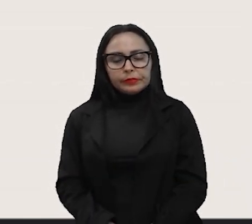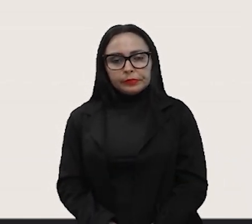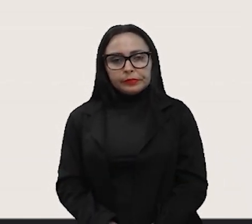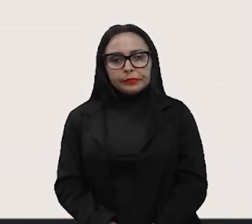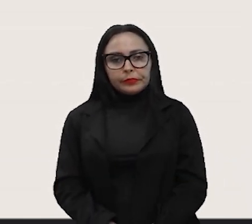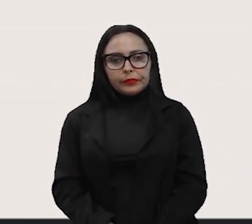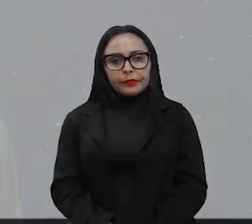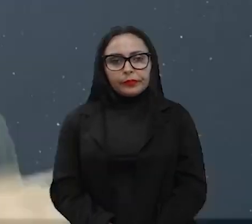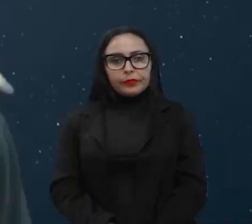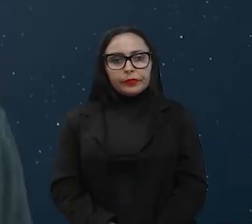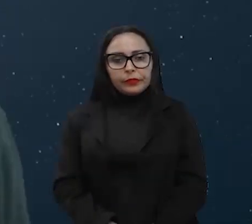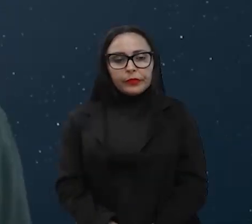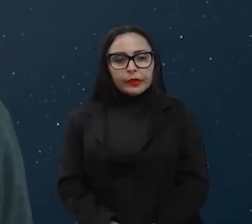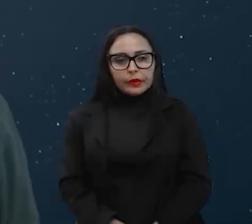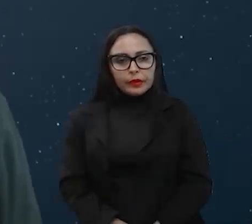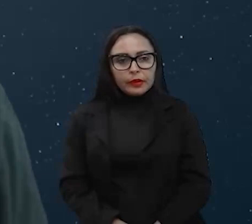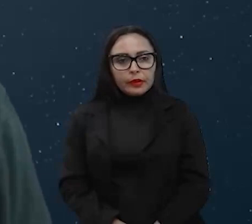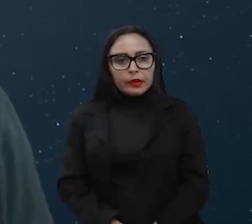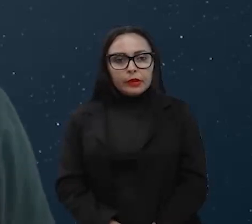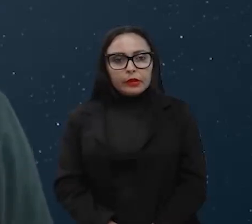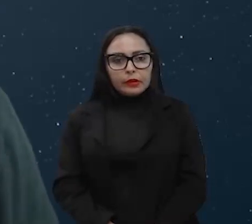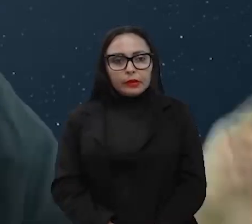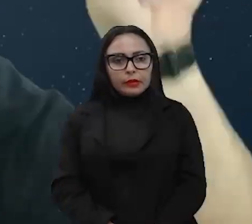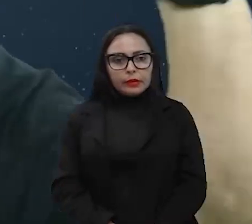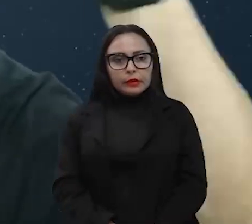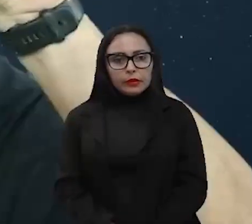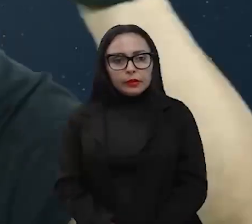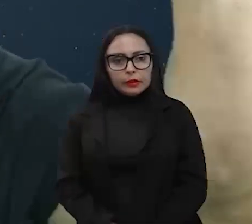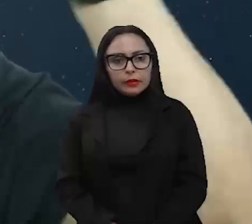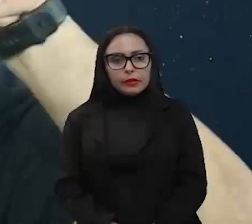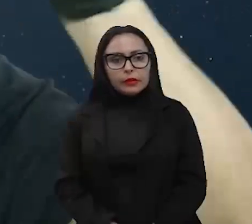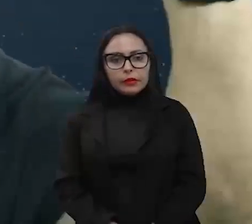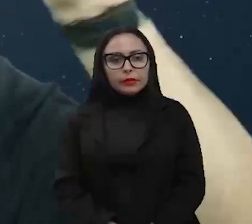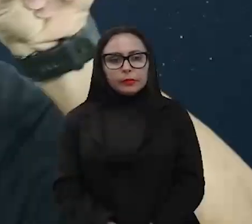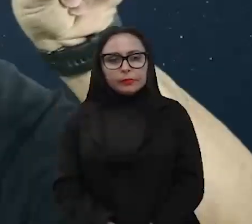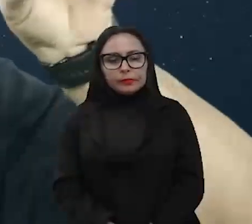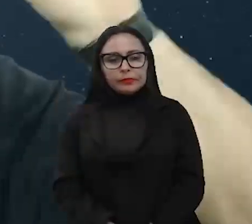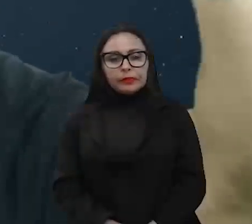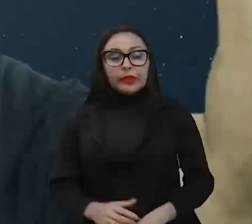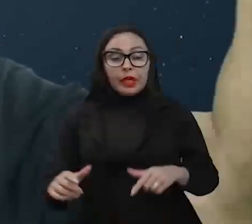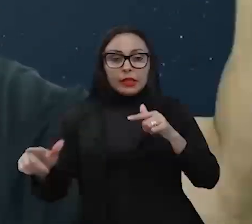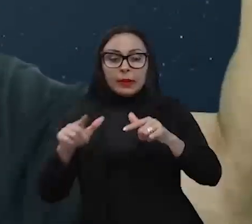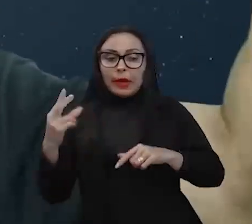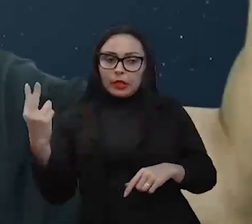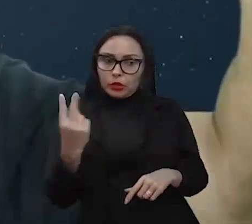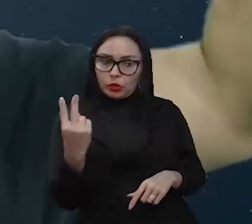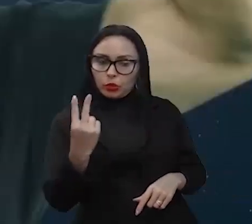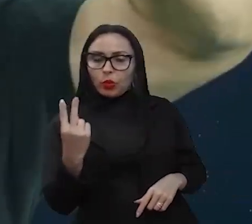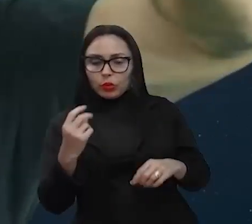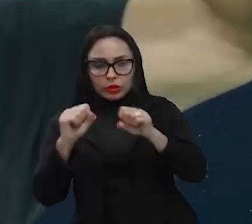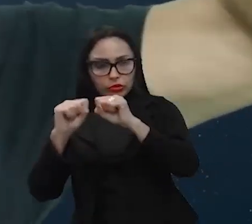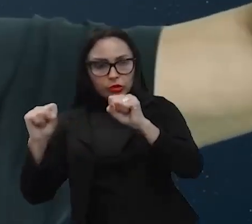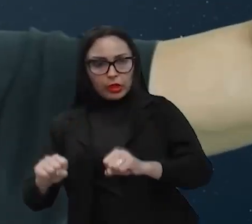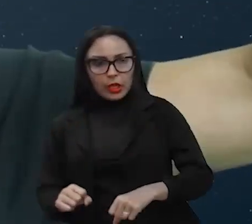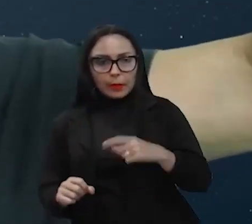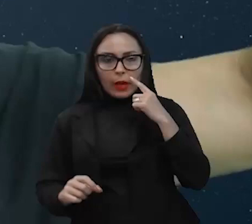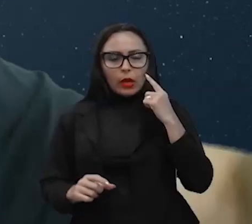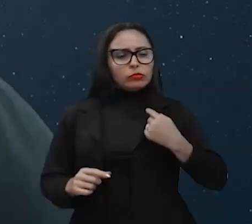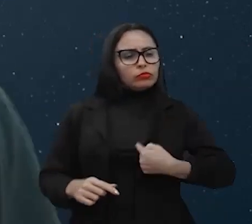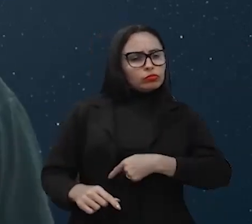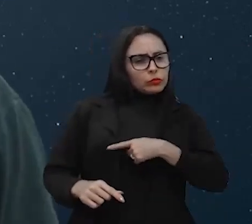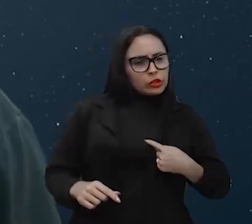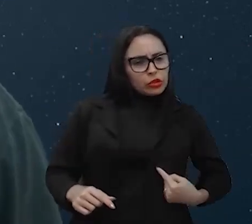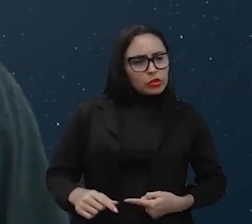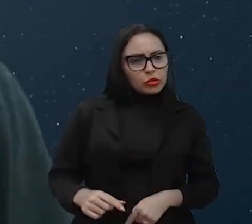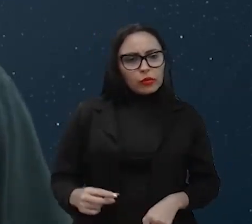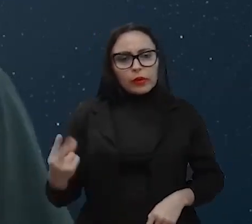glândula endócrina. Pâncreas é mista, porque trabalha em dois sistemas ao mesmo tempo. O digestório com a parte